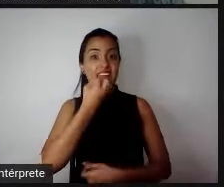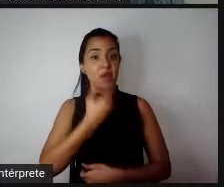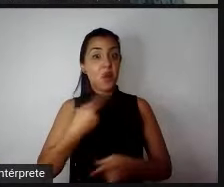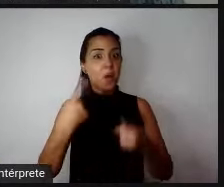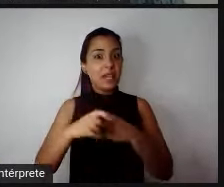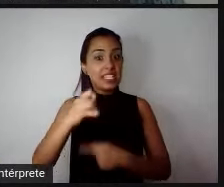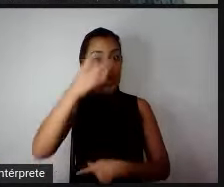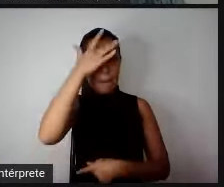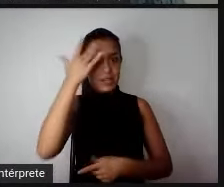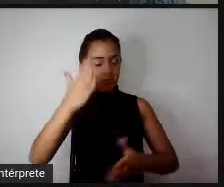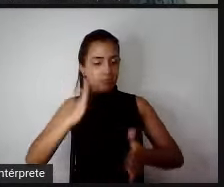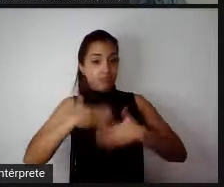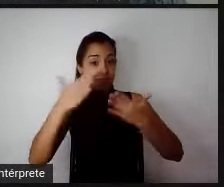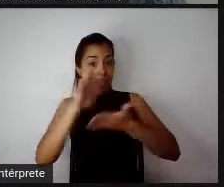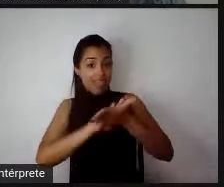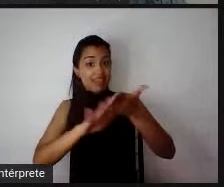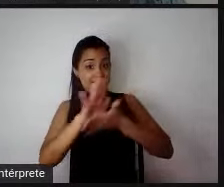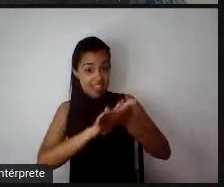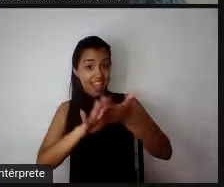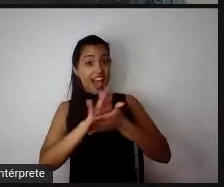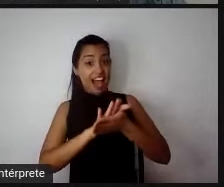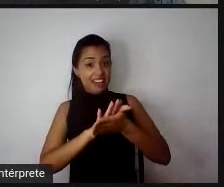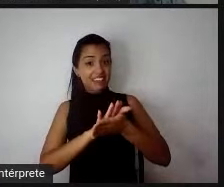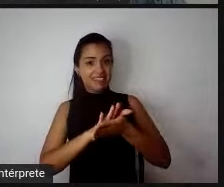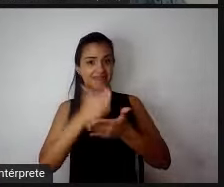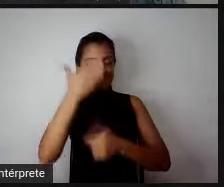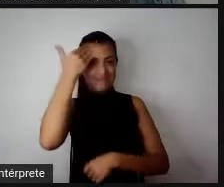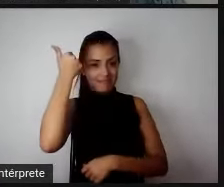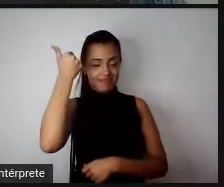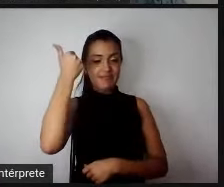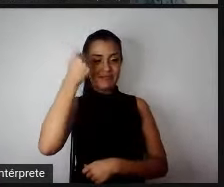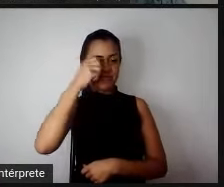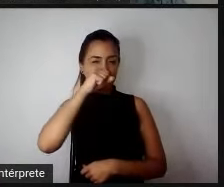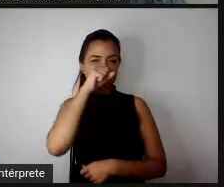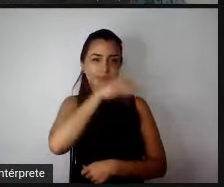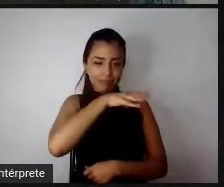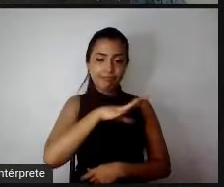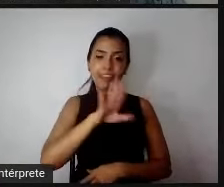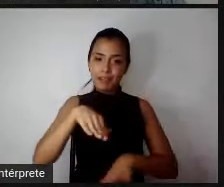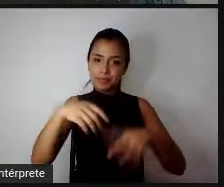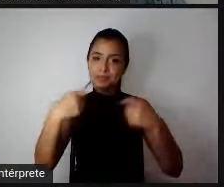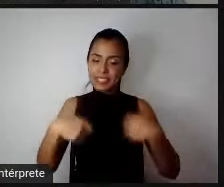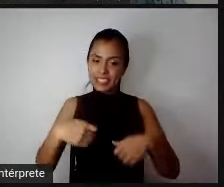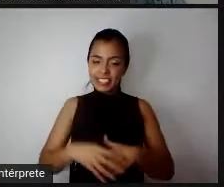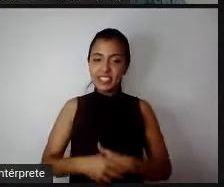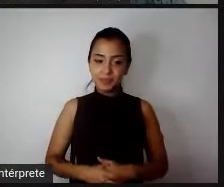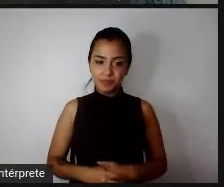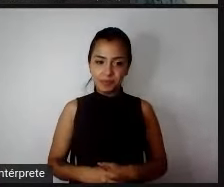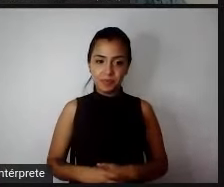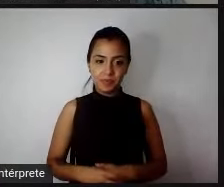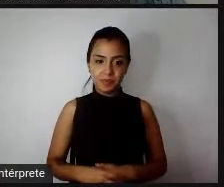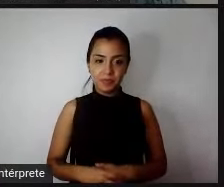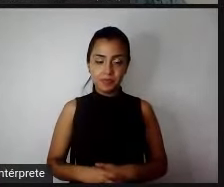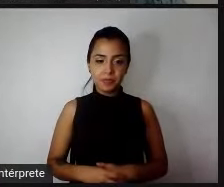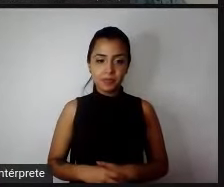espanta, vai. Mas, então, ele queria